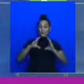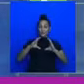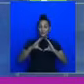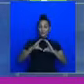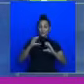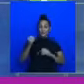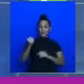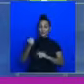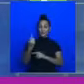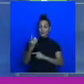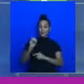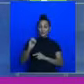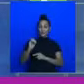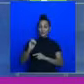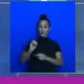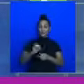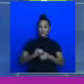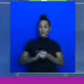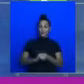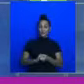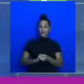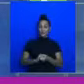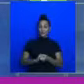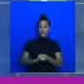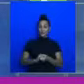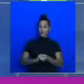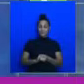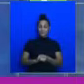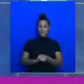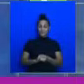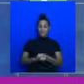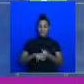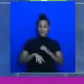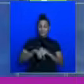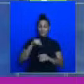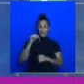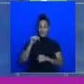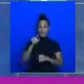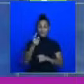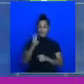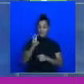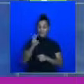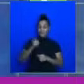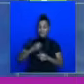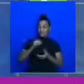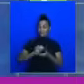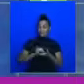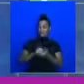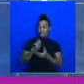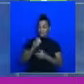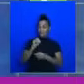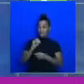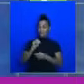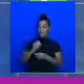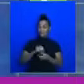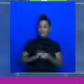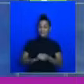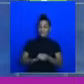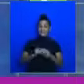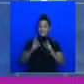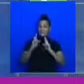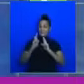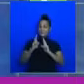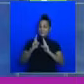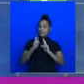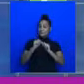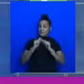Bola branca, número 10. Branca, 10. Foram sorteados 5 números, faltam 10. Estamos